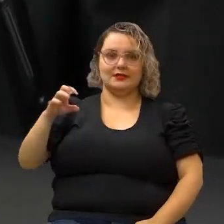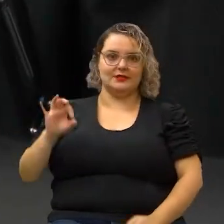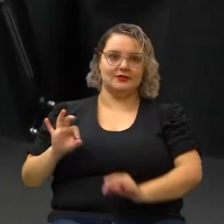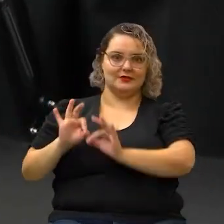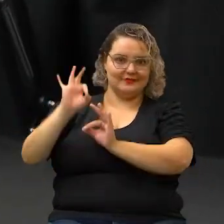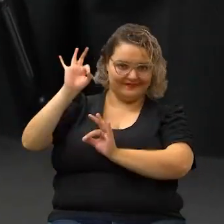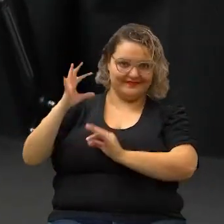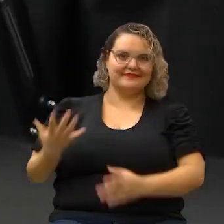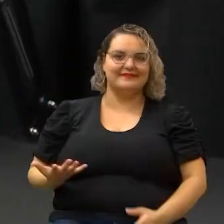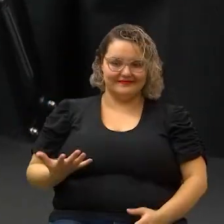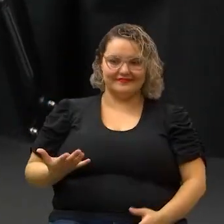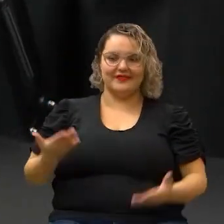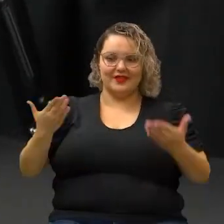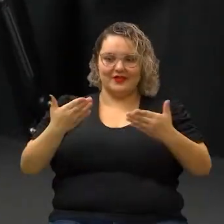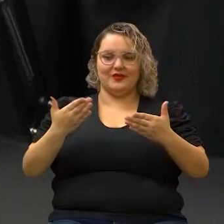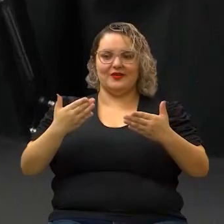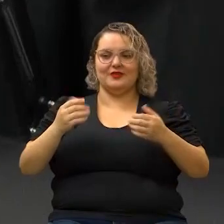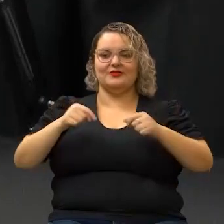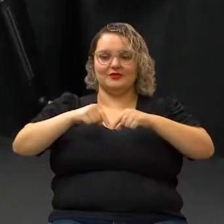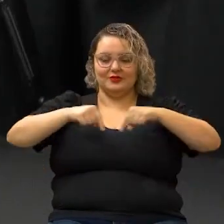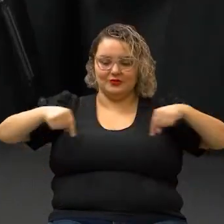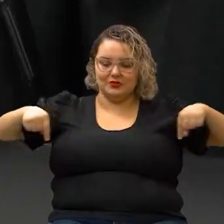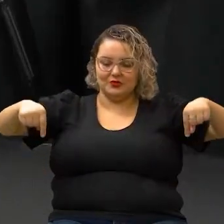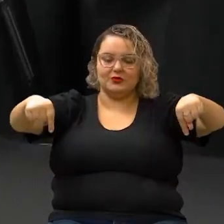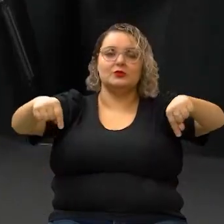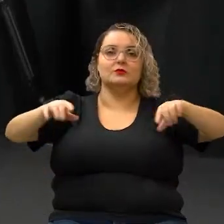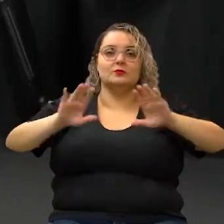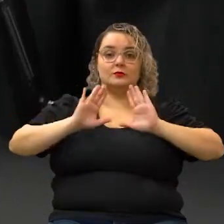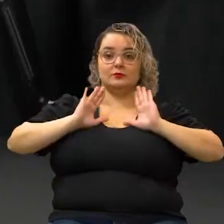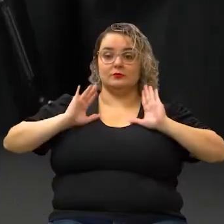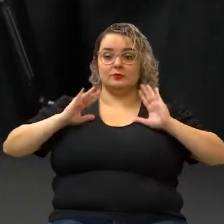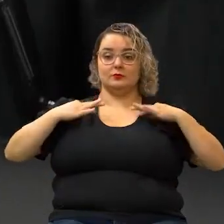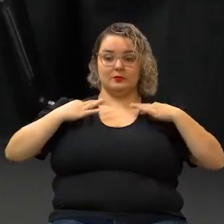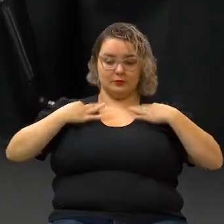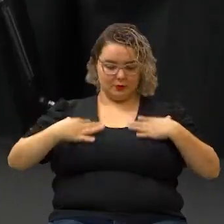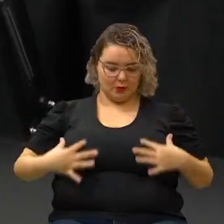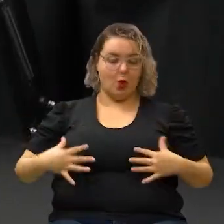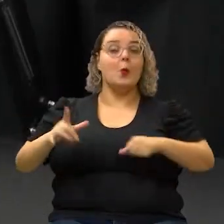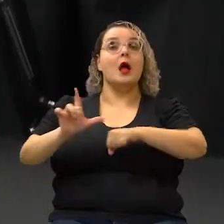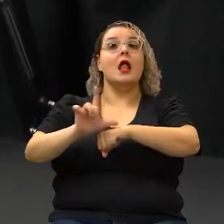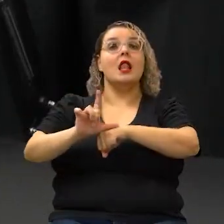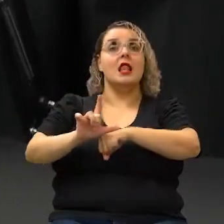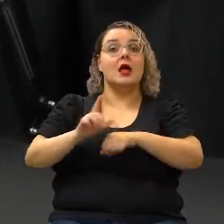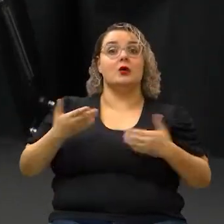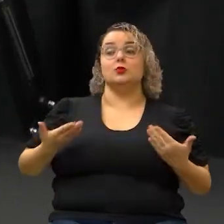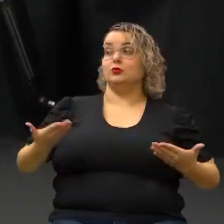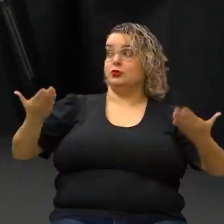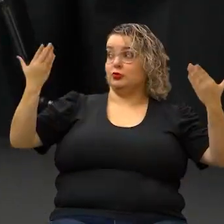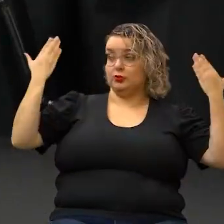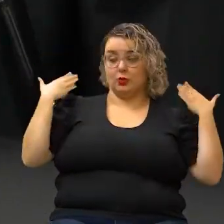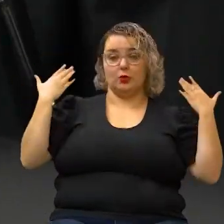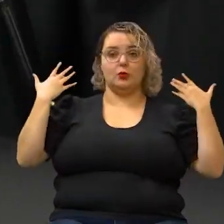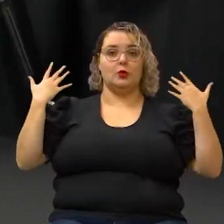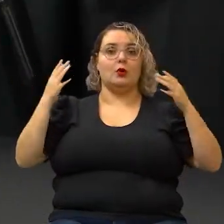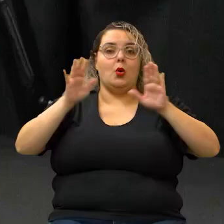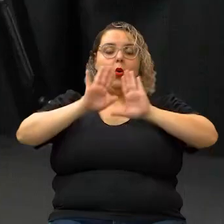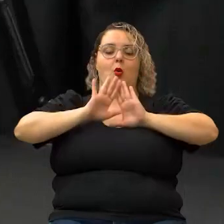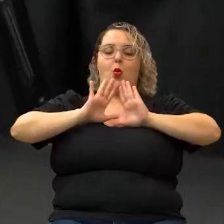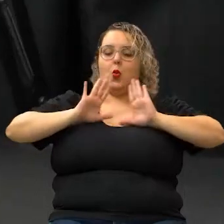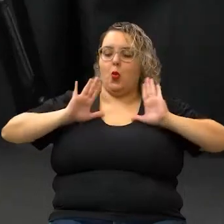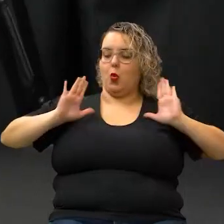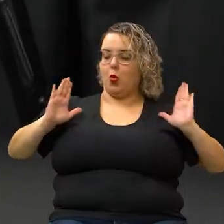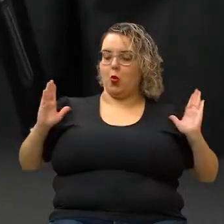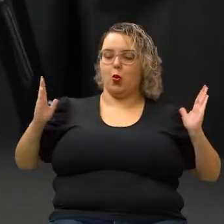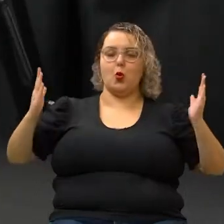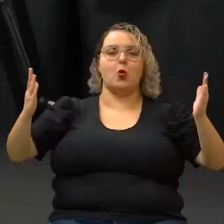estou aqui no nosso cenário com uma blusa lilás. Ao meu fundo nós temos o cenário na